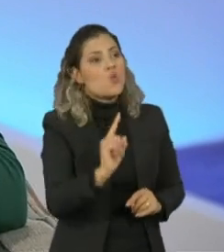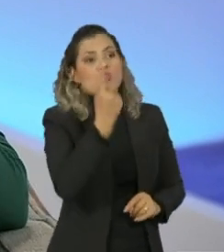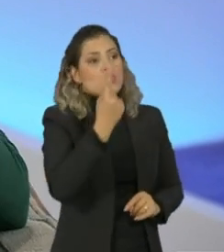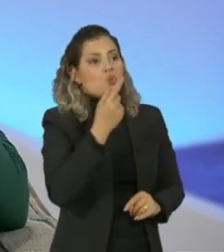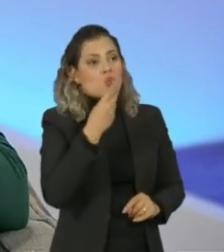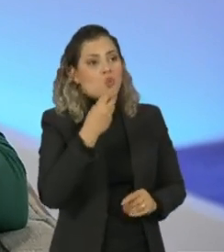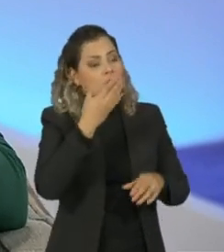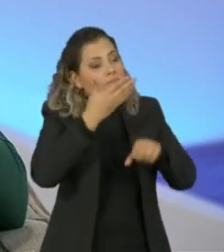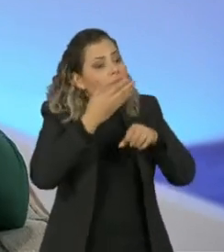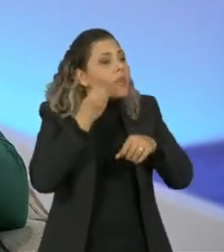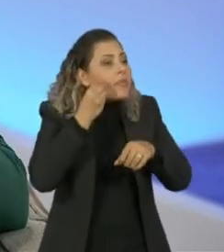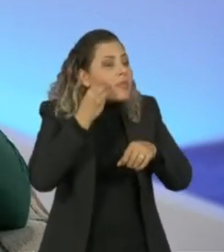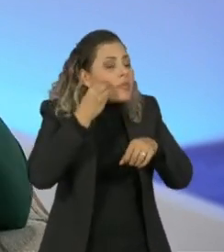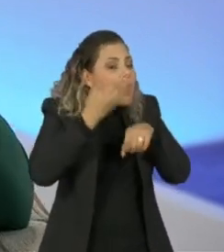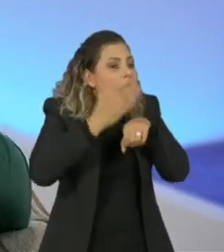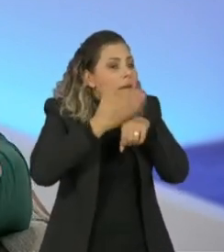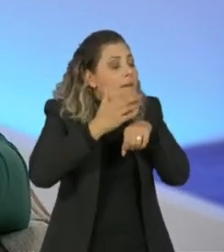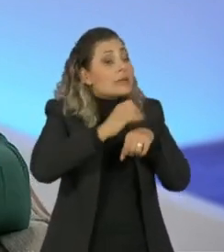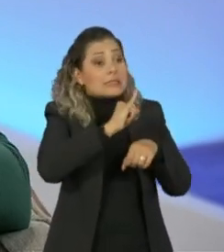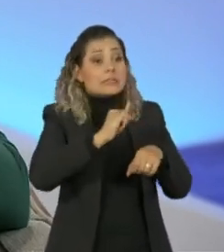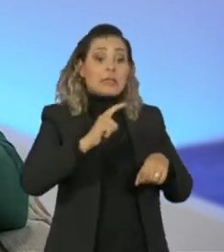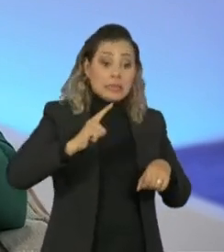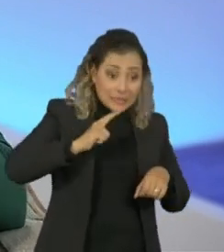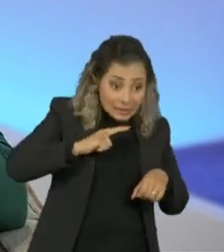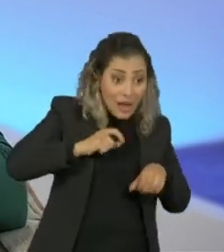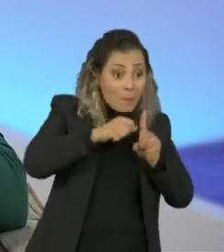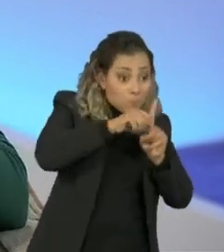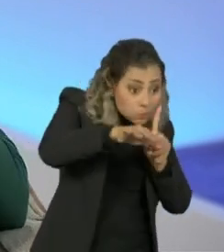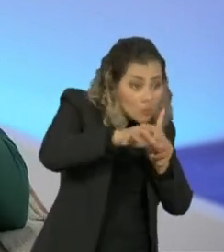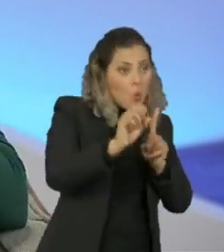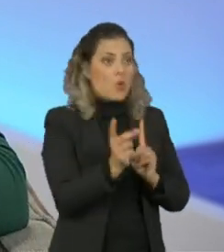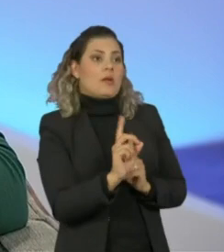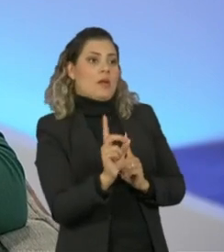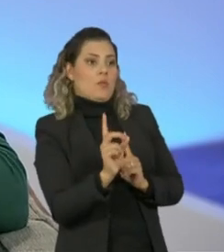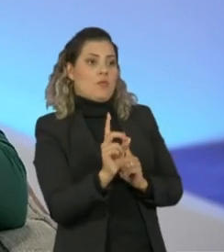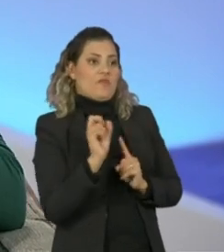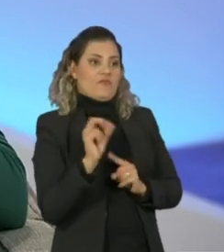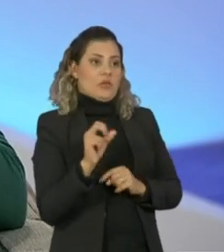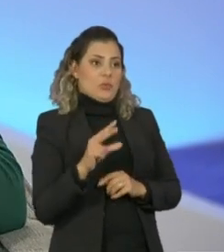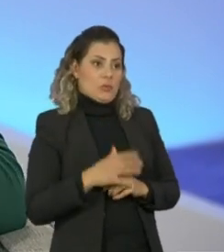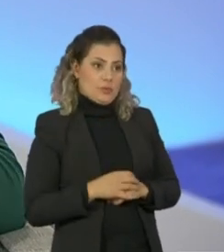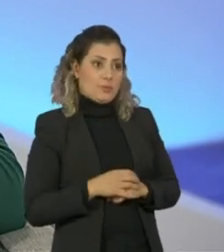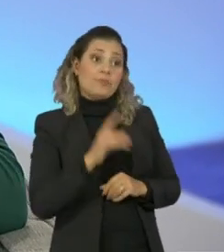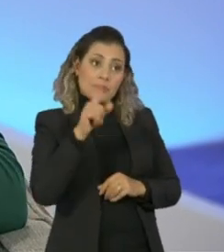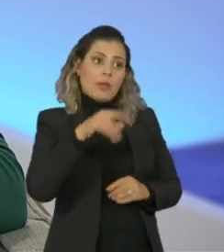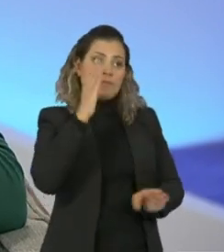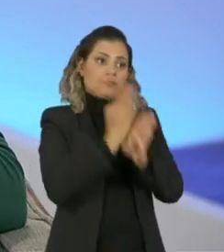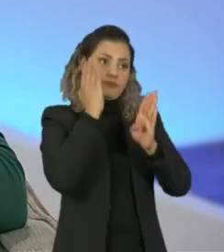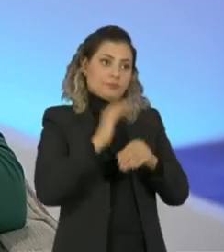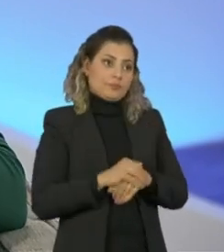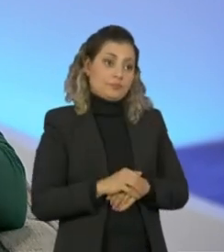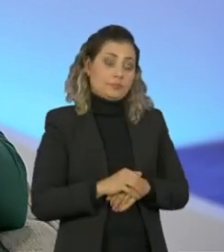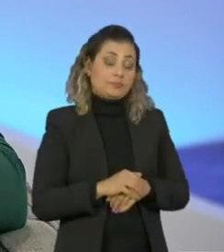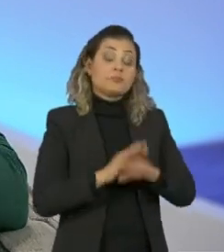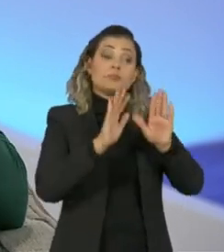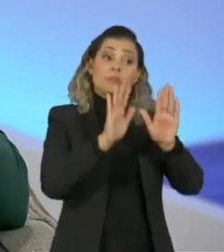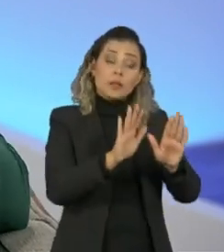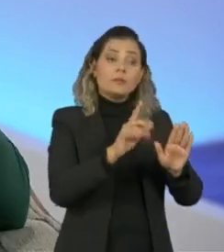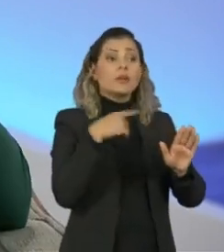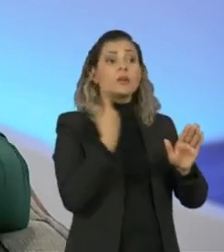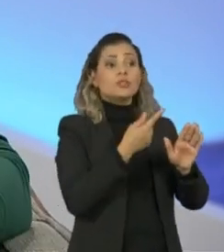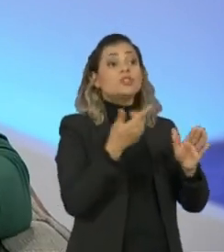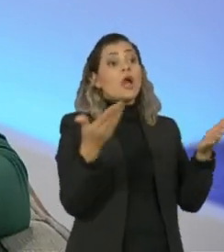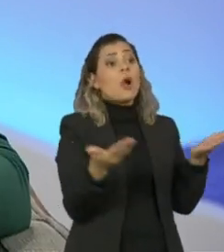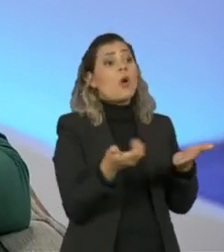teste que diz se a pessoa está ou não está com o vírus. Esse é o diagnóstico. E a gente